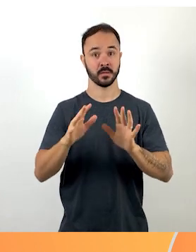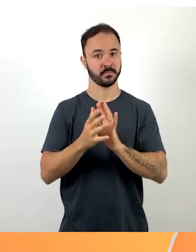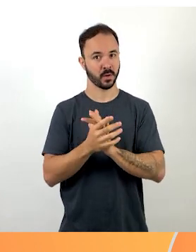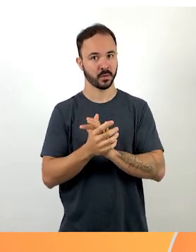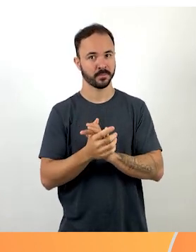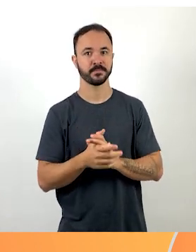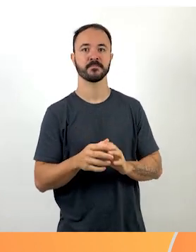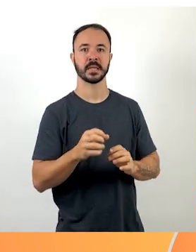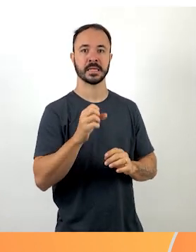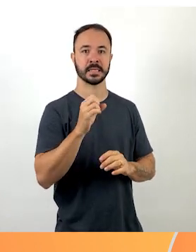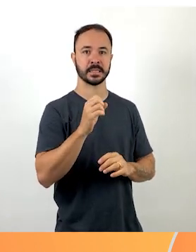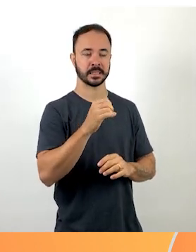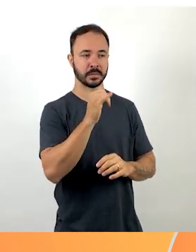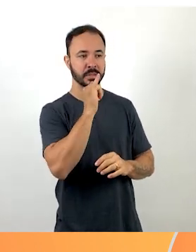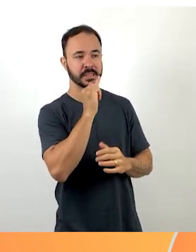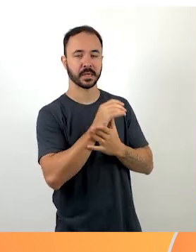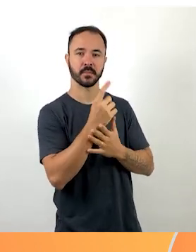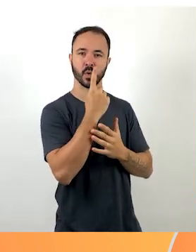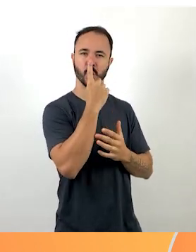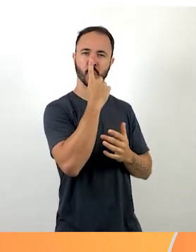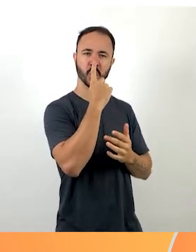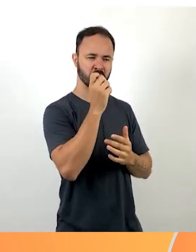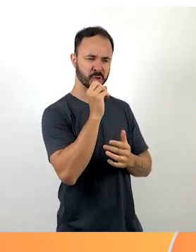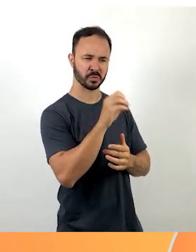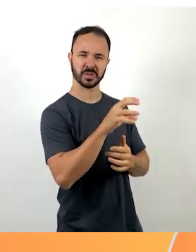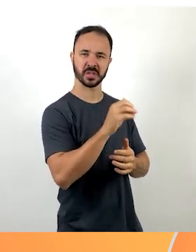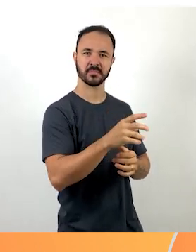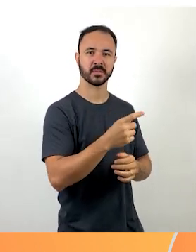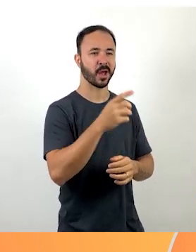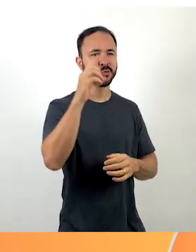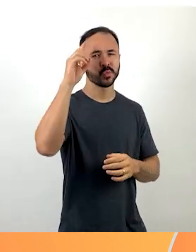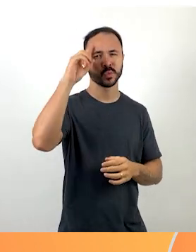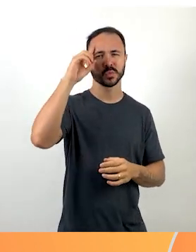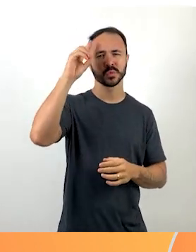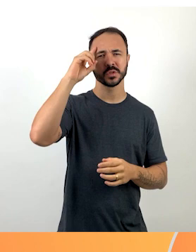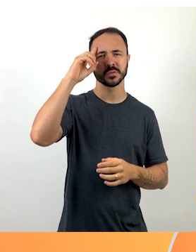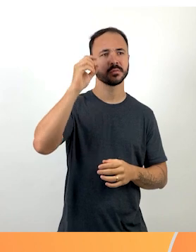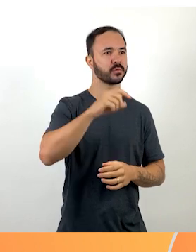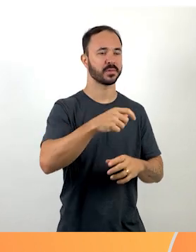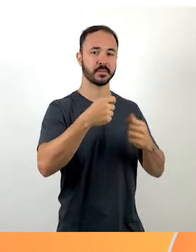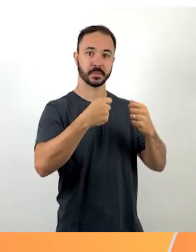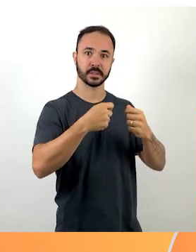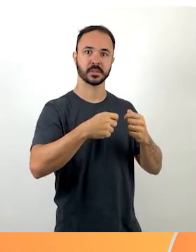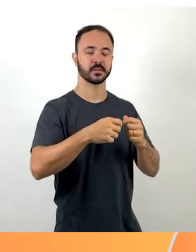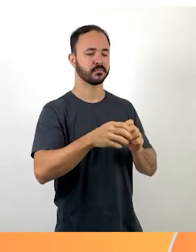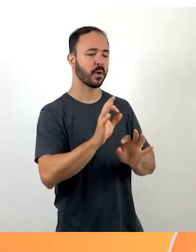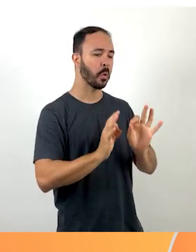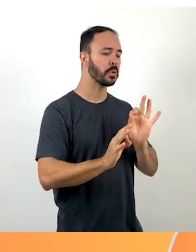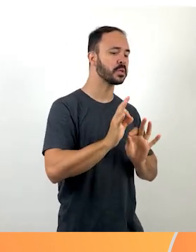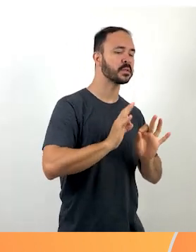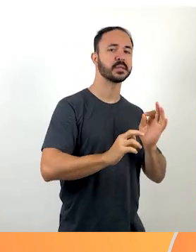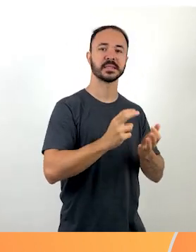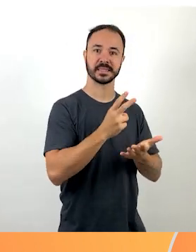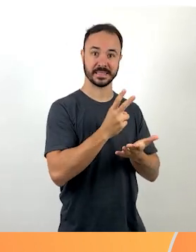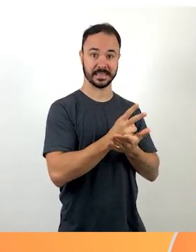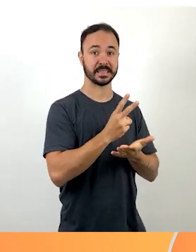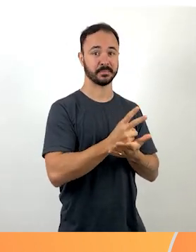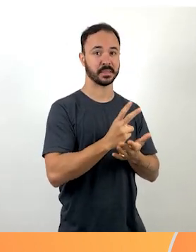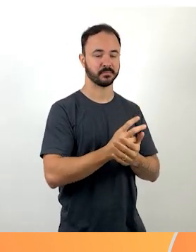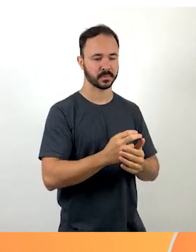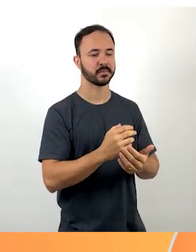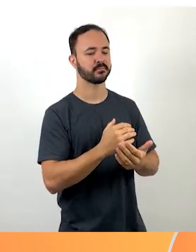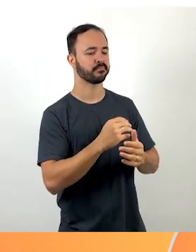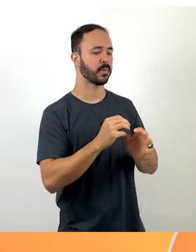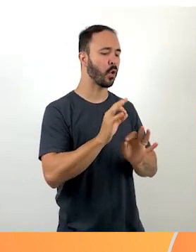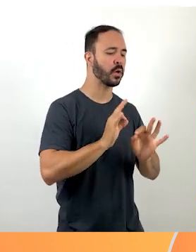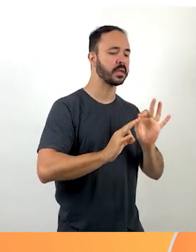Quando a caixa de cima estiver cheia, é necessário trocar as posições, passando-a para baixo e colocar a vazia em seu lugar para